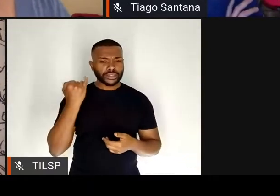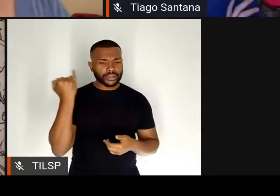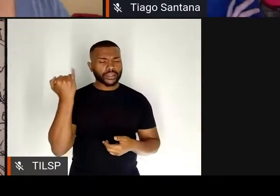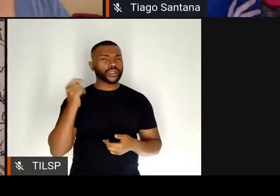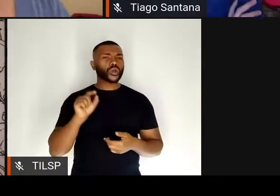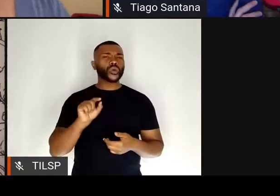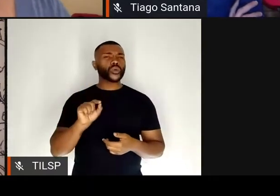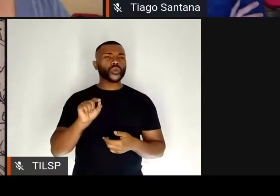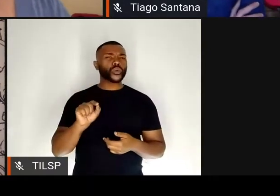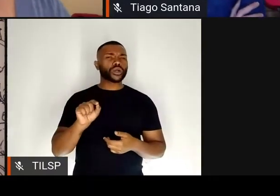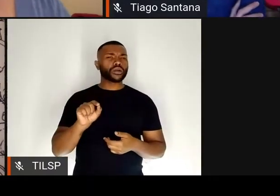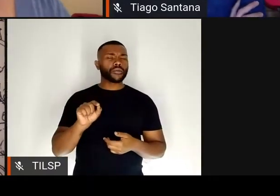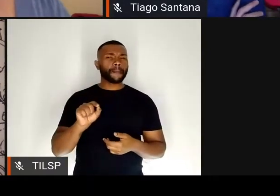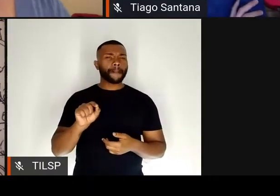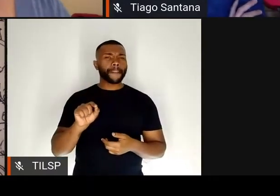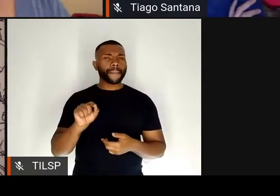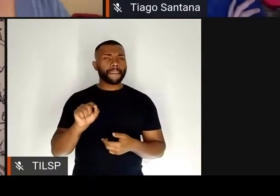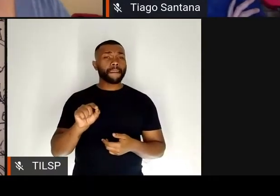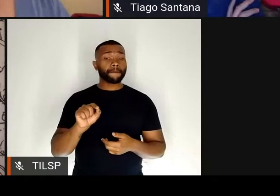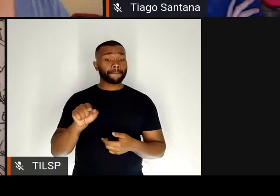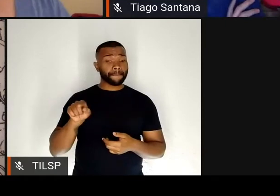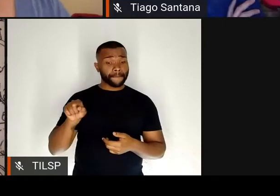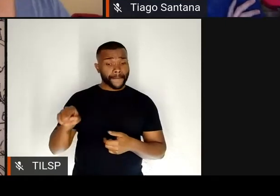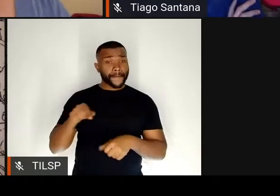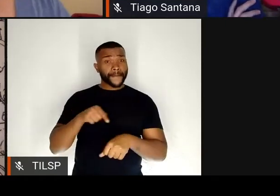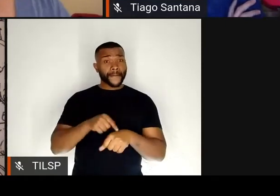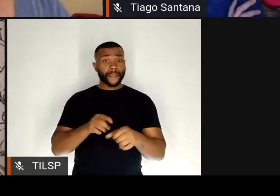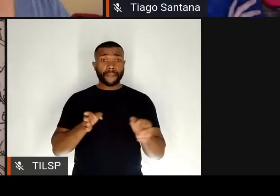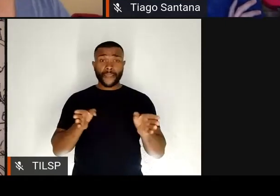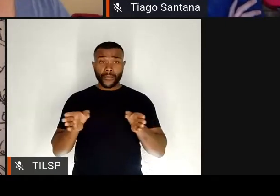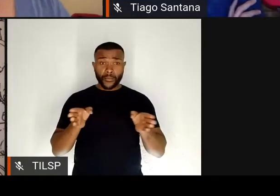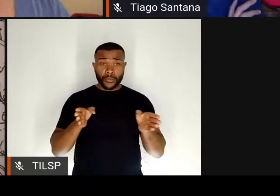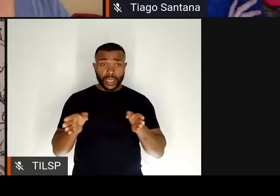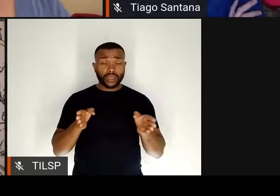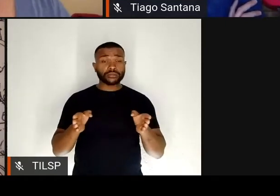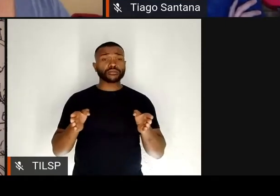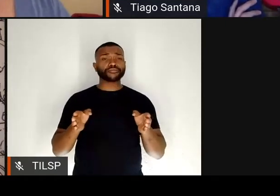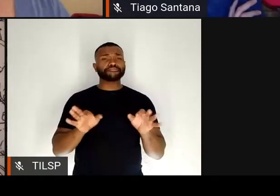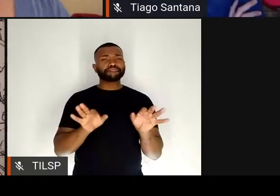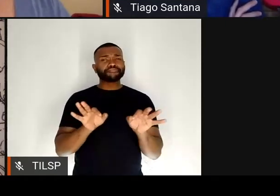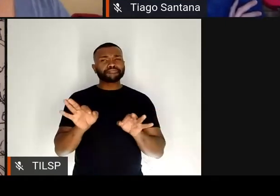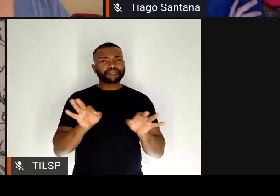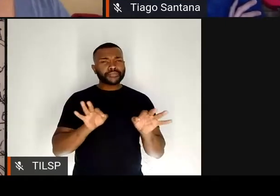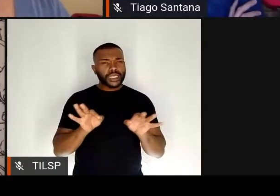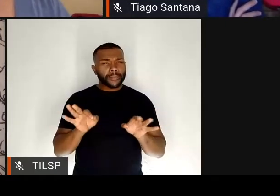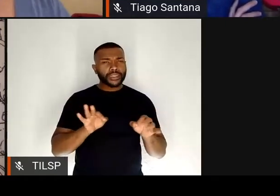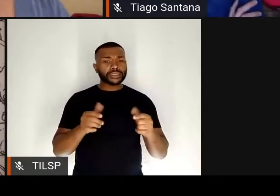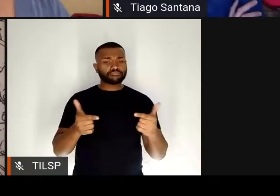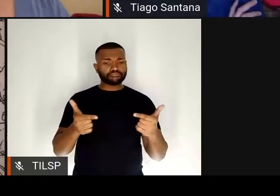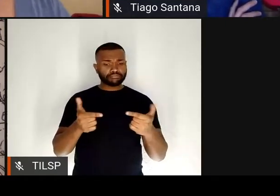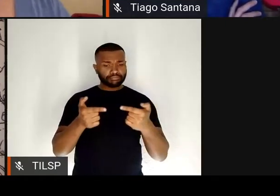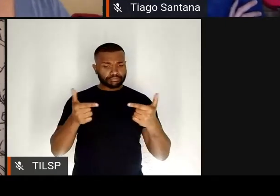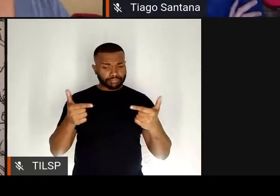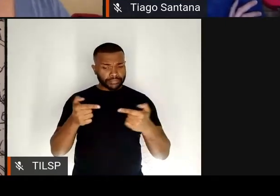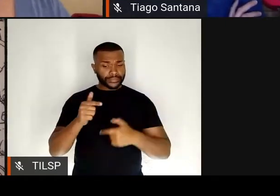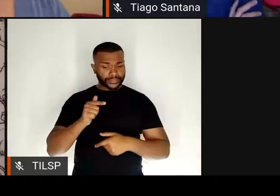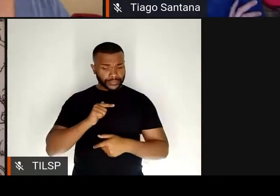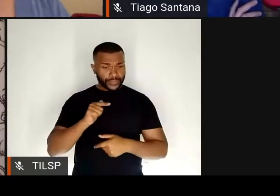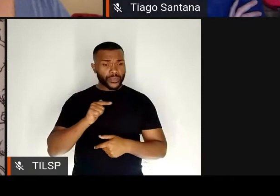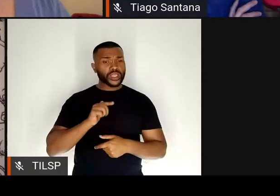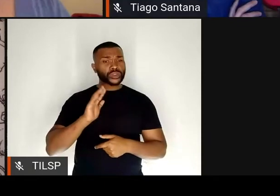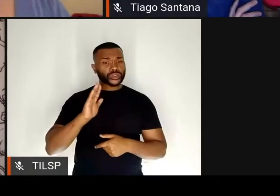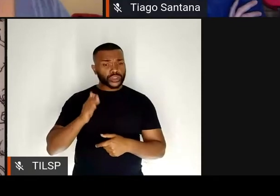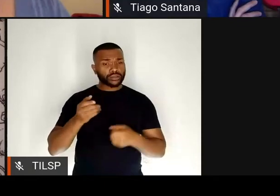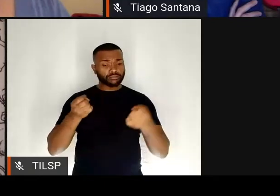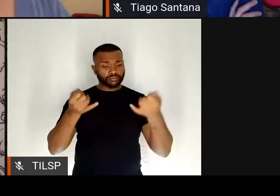é, né, quer dizer, exatamente esse momento de construção, né, no Entre Guerras, né, quer dizer, disso que